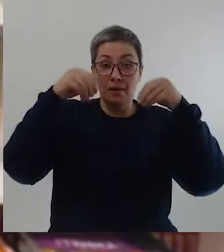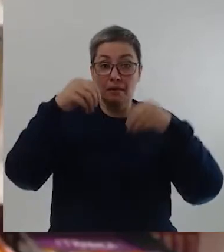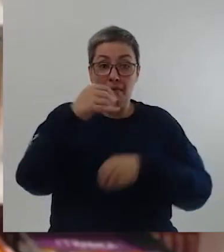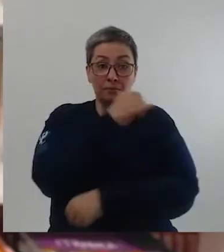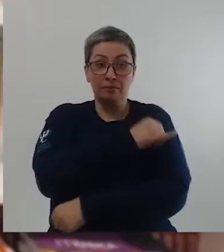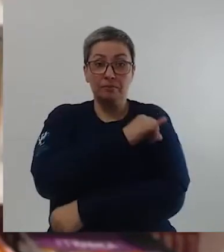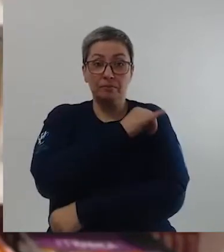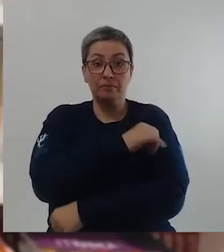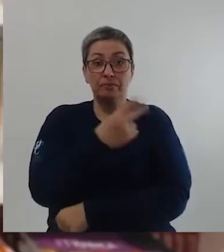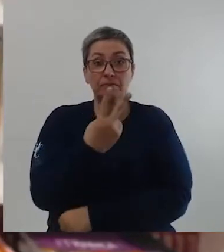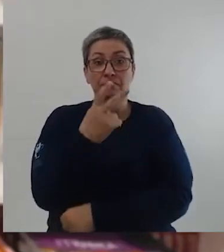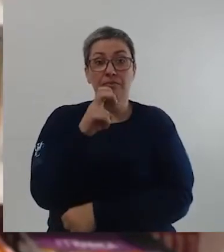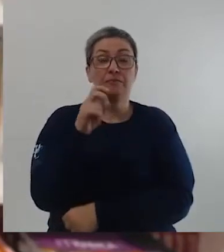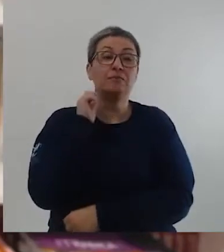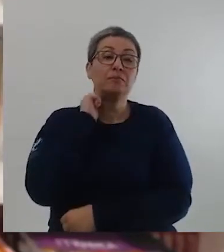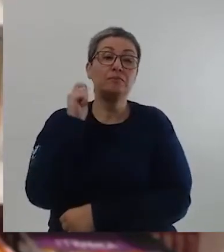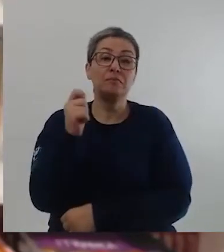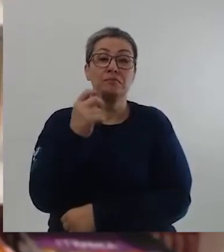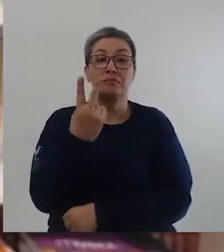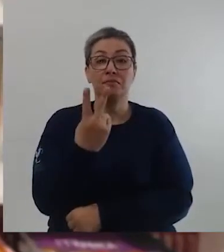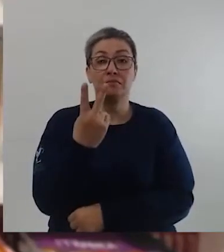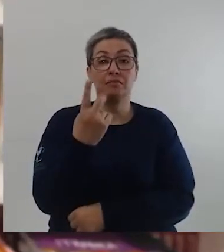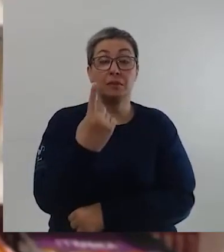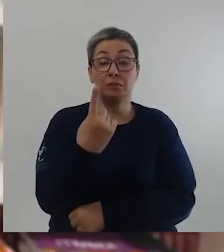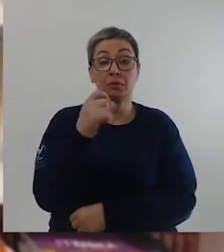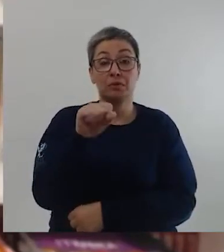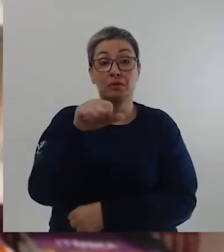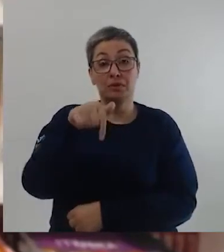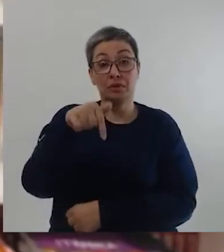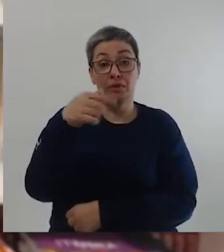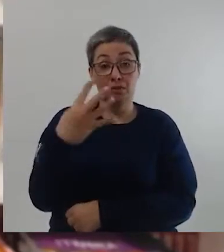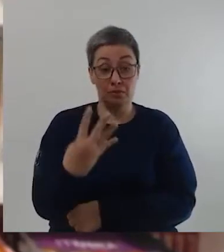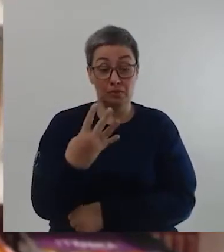de Janeiro em Vinte Cinco de abril de